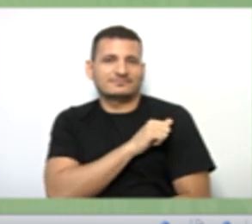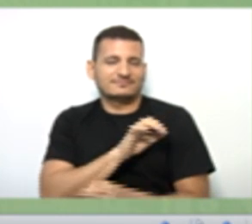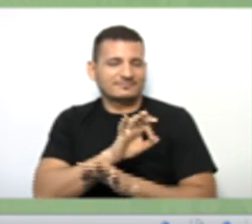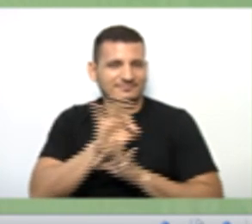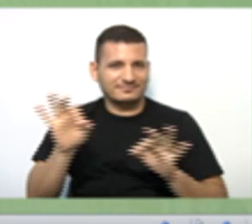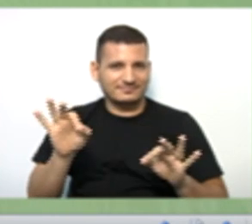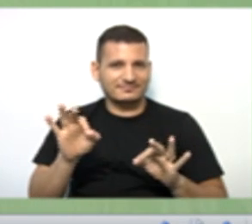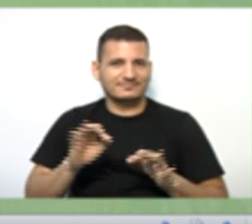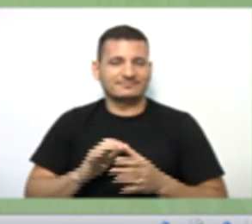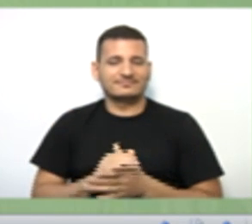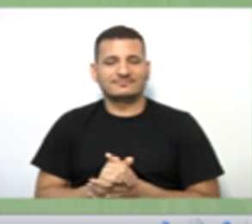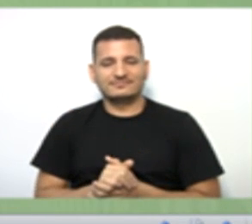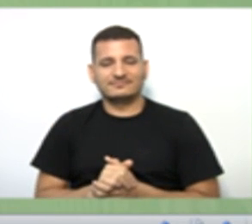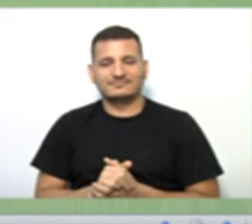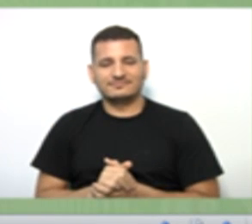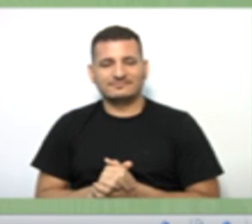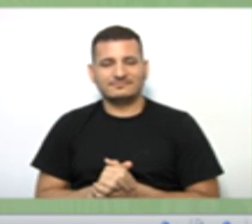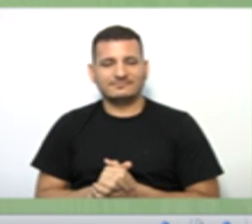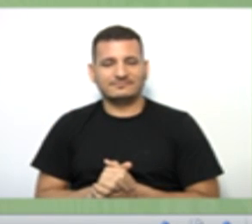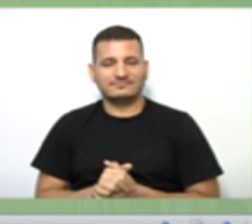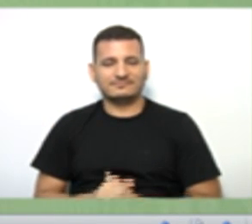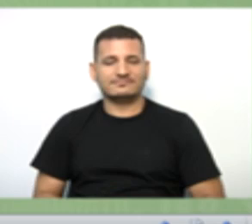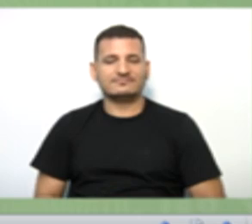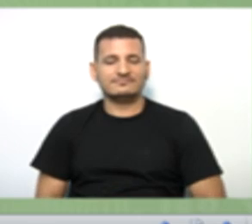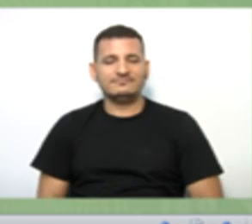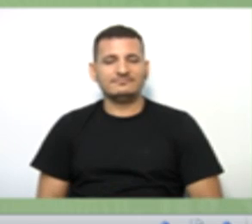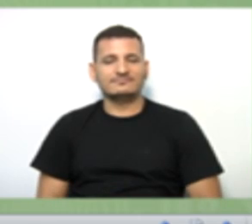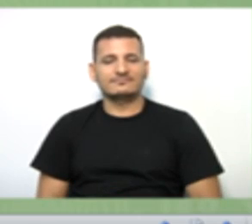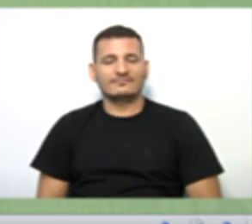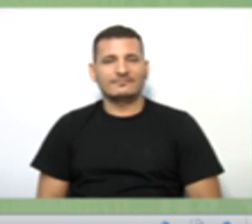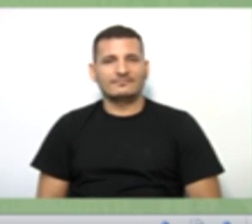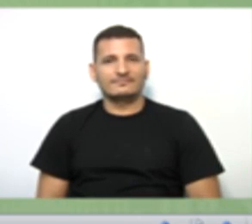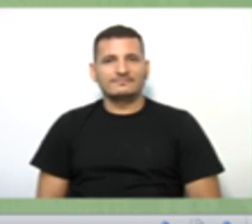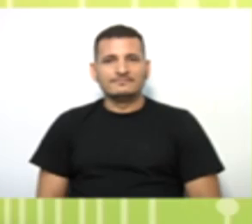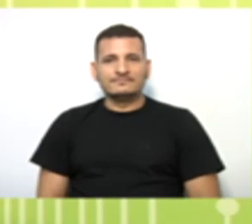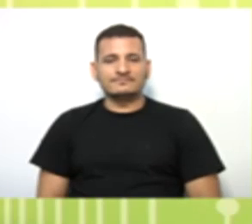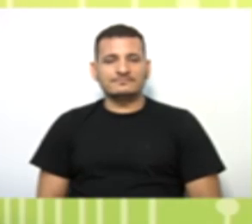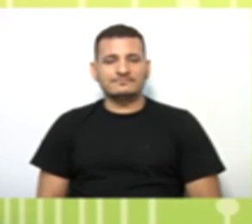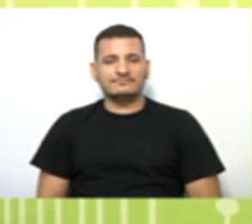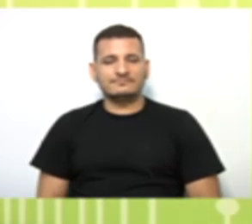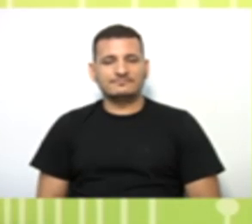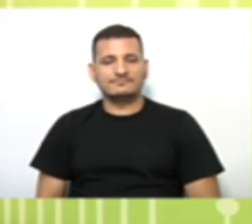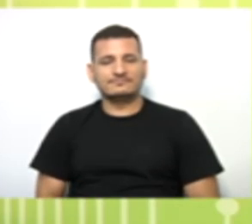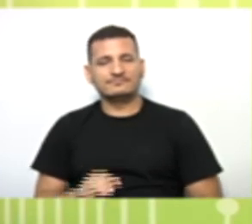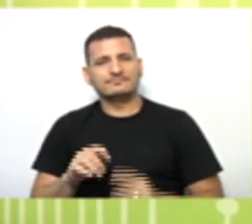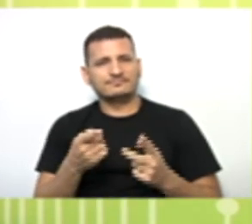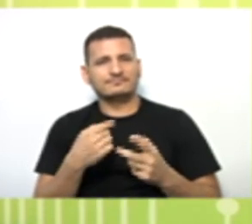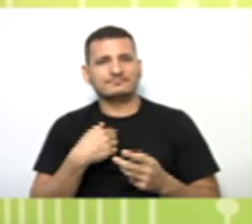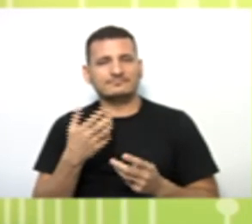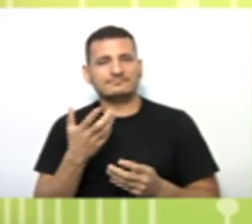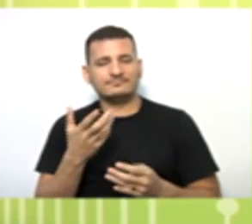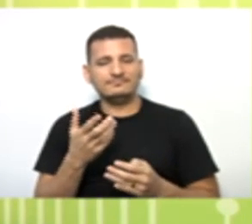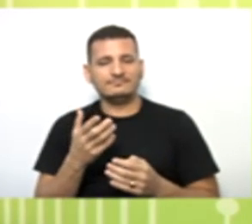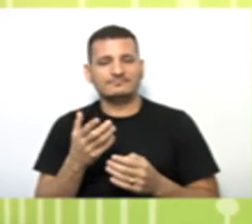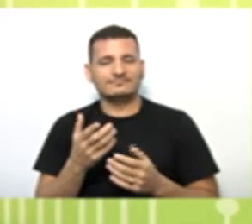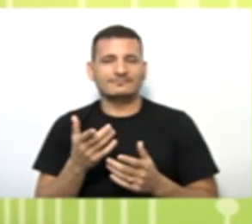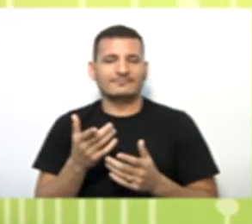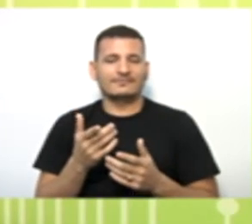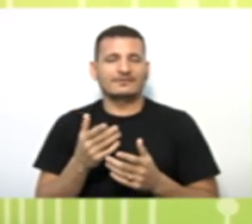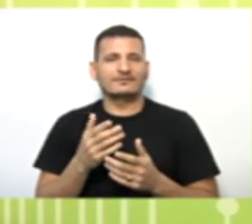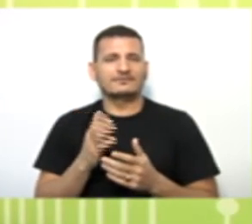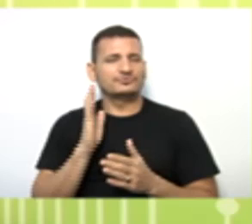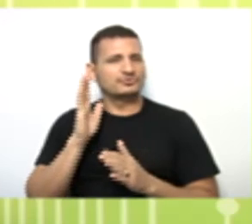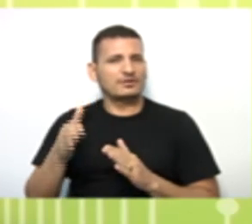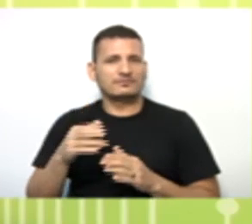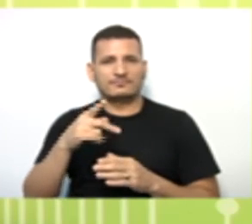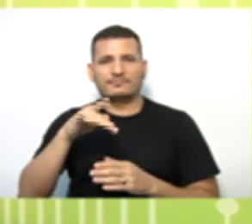excelentes. Legal, interessante, bacana. Poxa, professor, mas olha só. Eu quero ir diretamente pro Python, eu